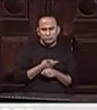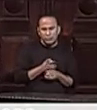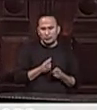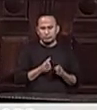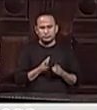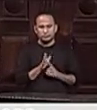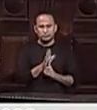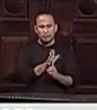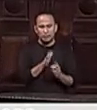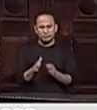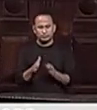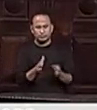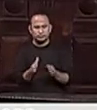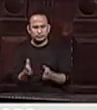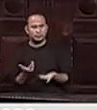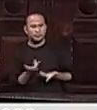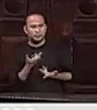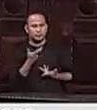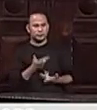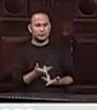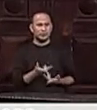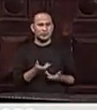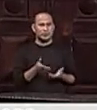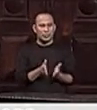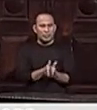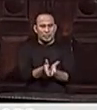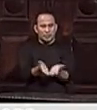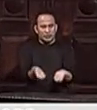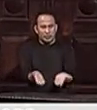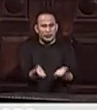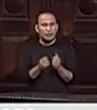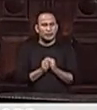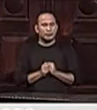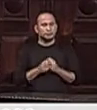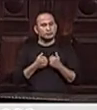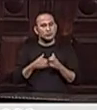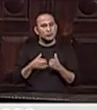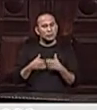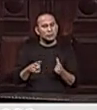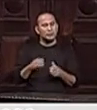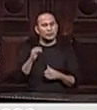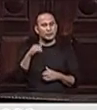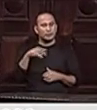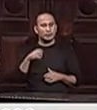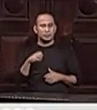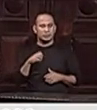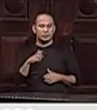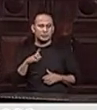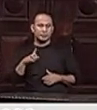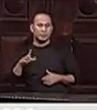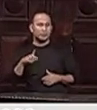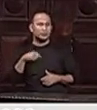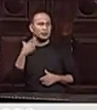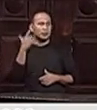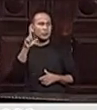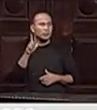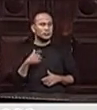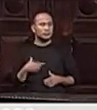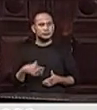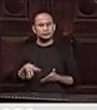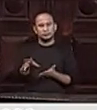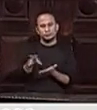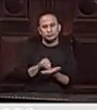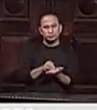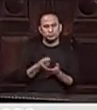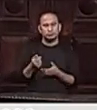crise, elencou a publicação da licitação das linhas de ônibus intermunicipais como uma das alternativas de arrecadação do